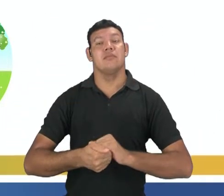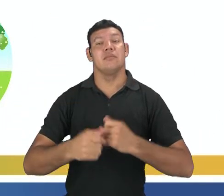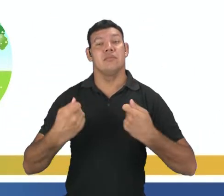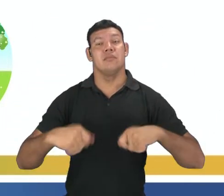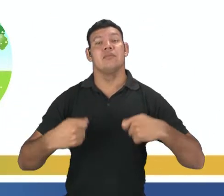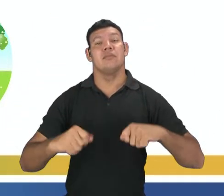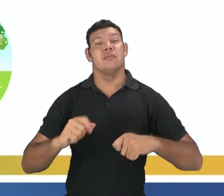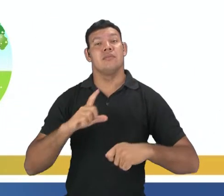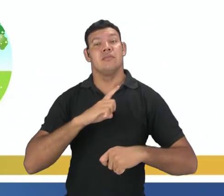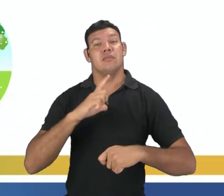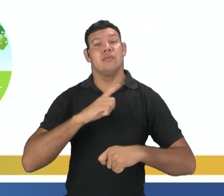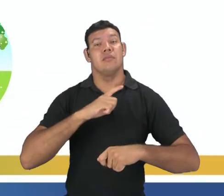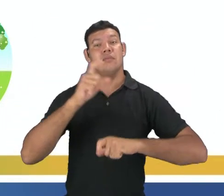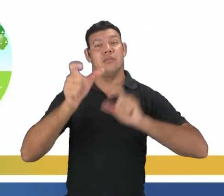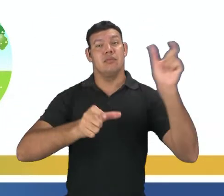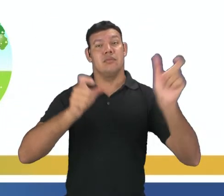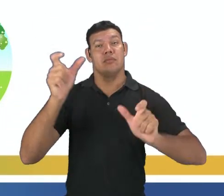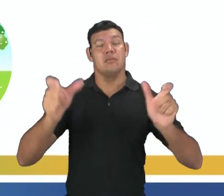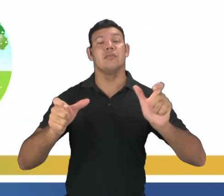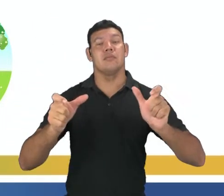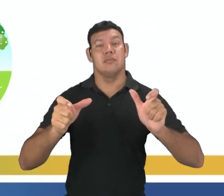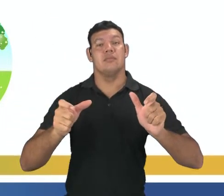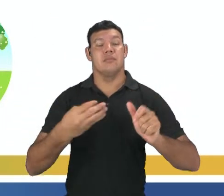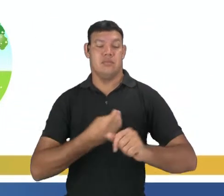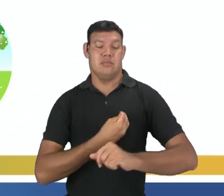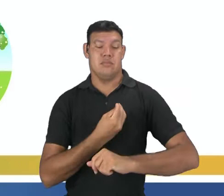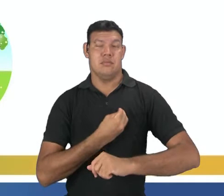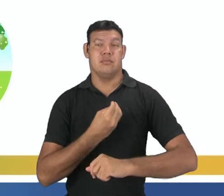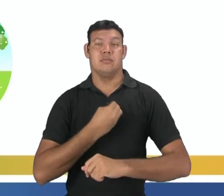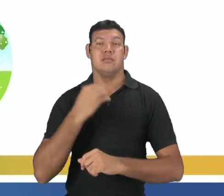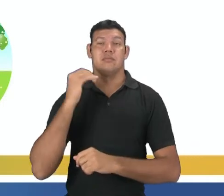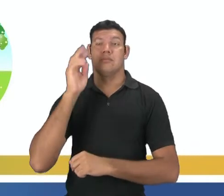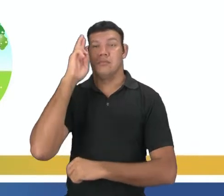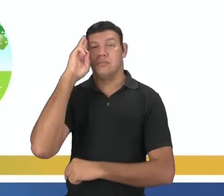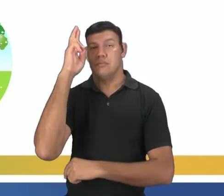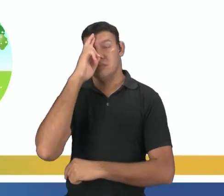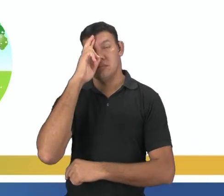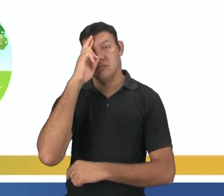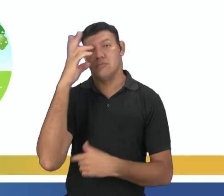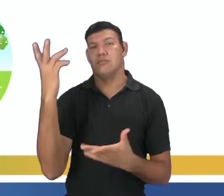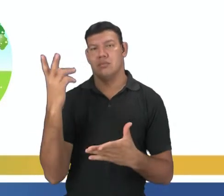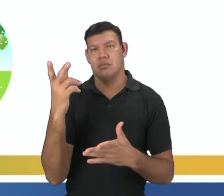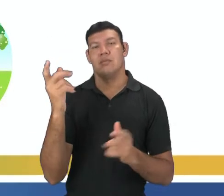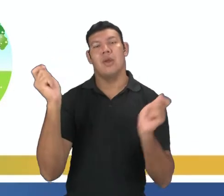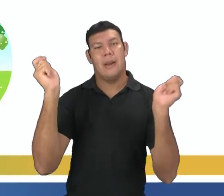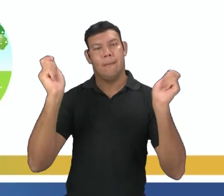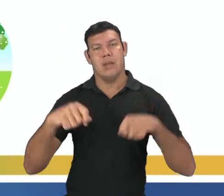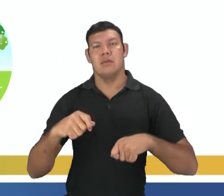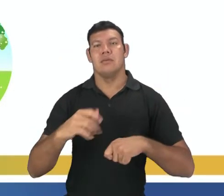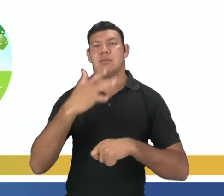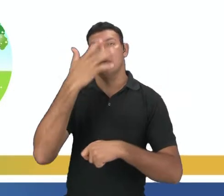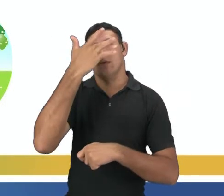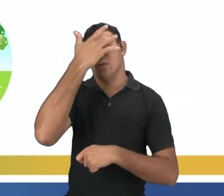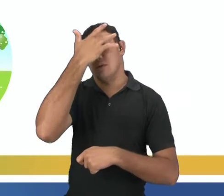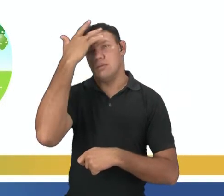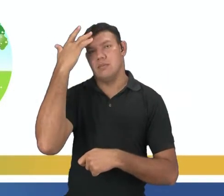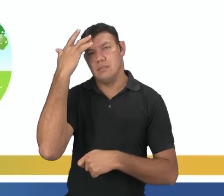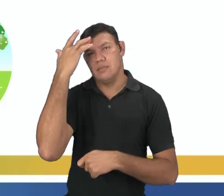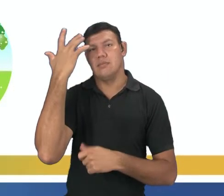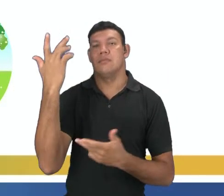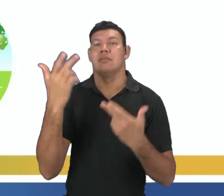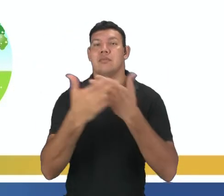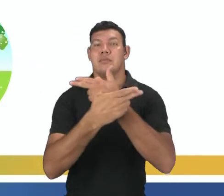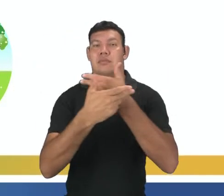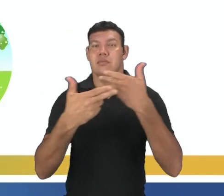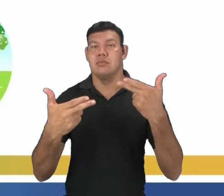seres vivenciando sua história. Esses seres podem ser pessoas ou até mesmo animais, objetos